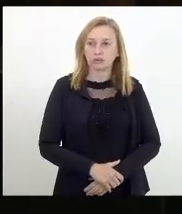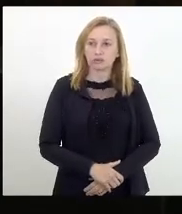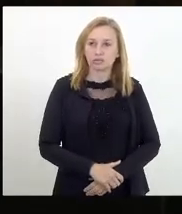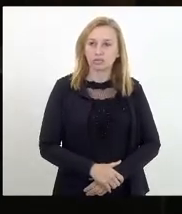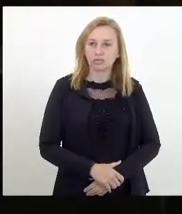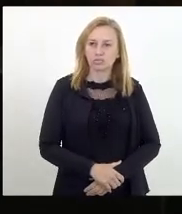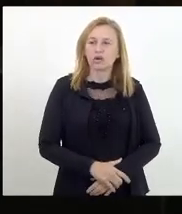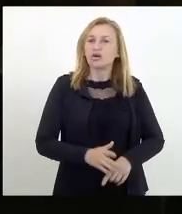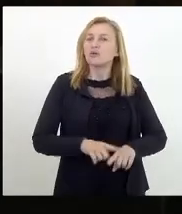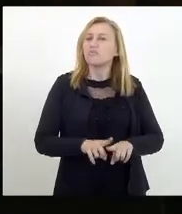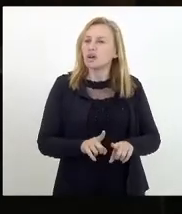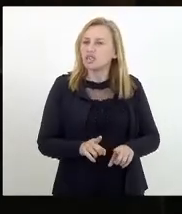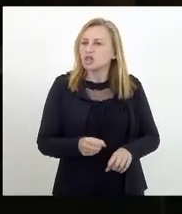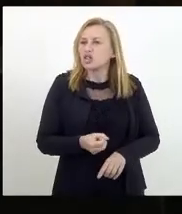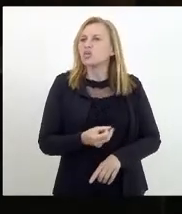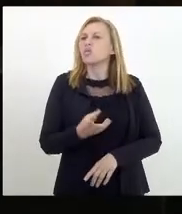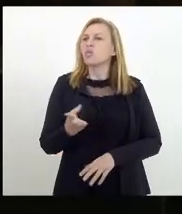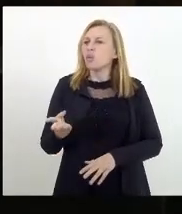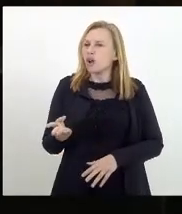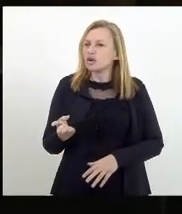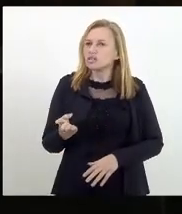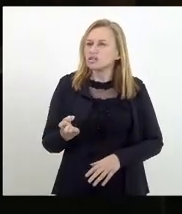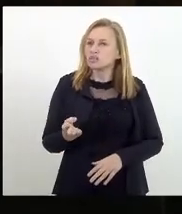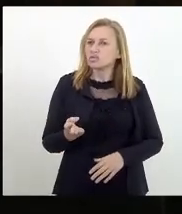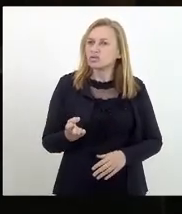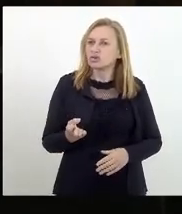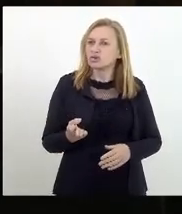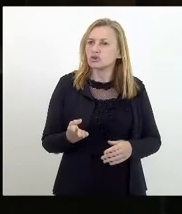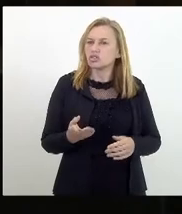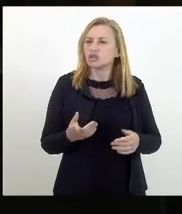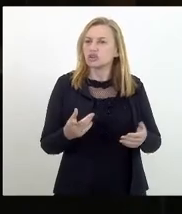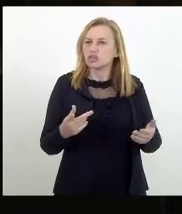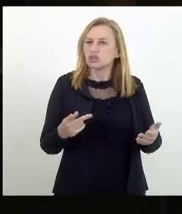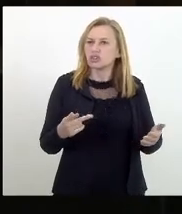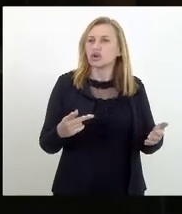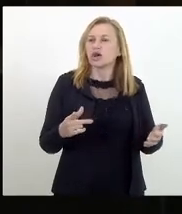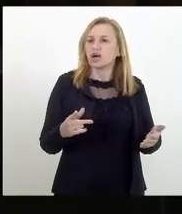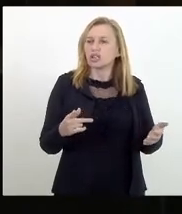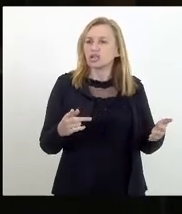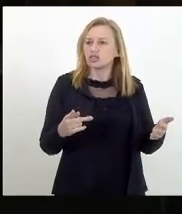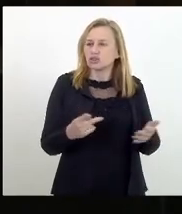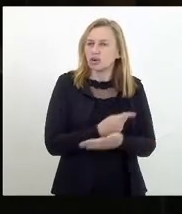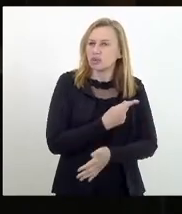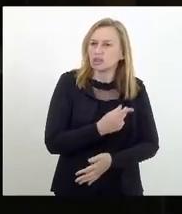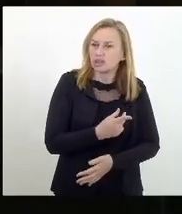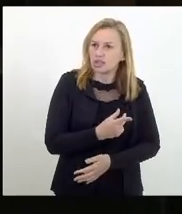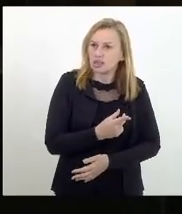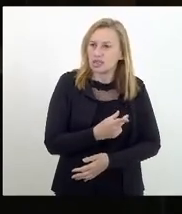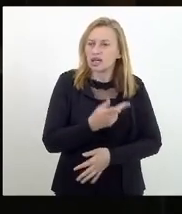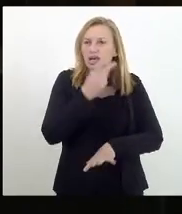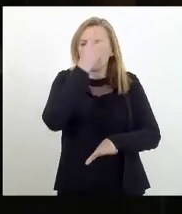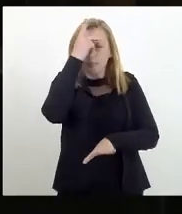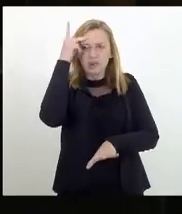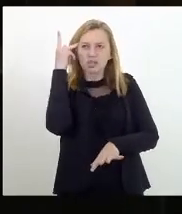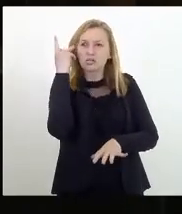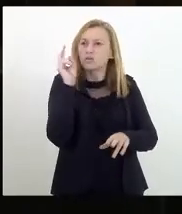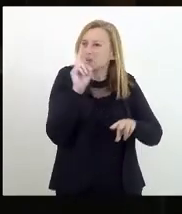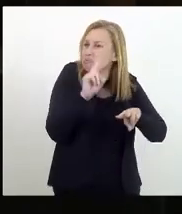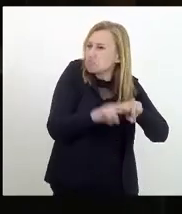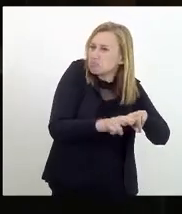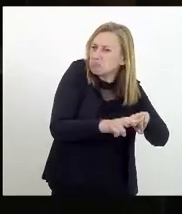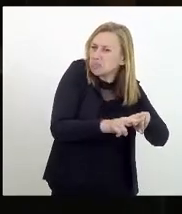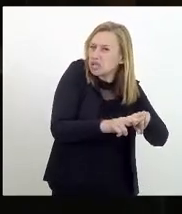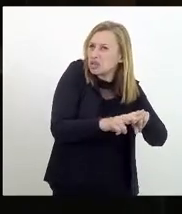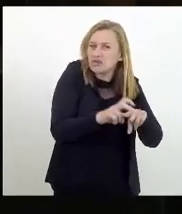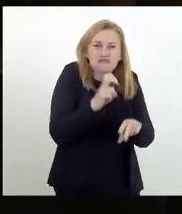é mas enquanto esses acessos estiverem ocorrendo pessoas sendo presas